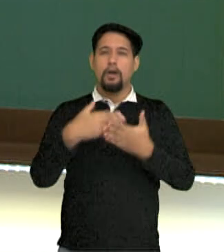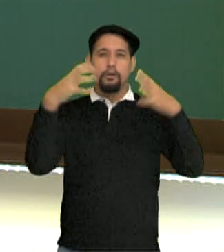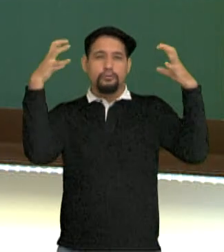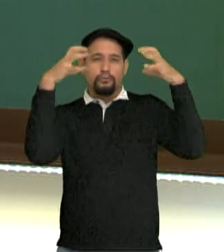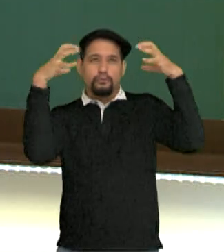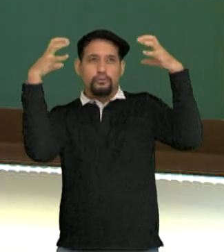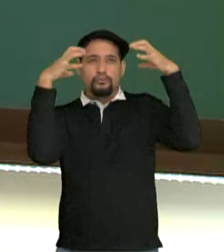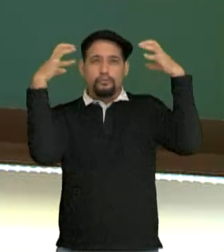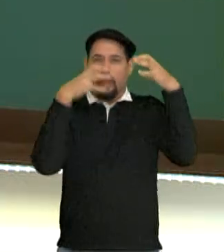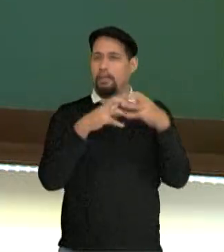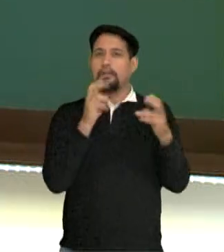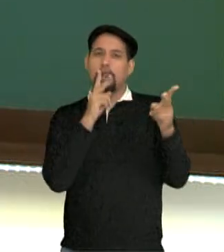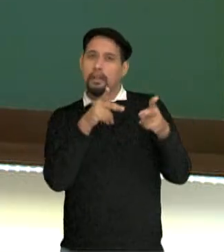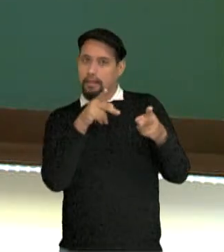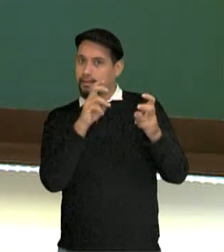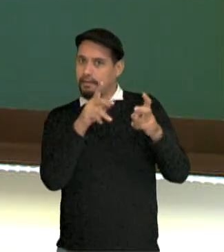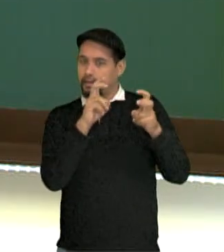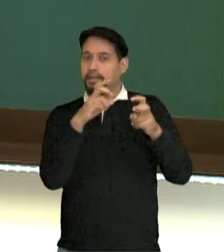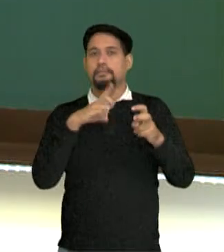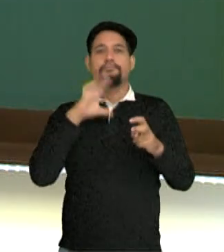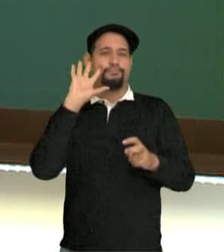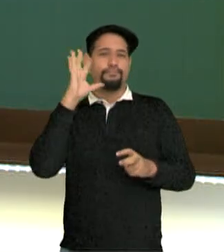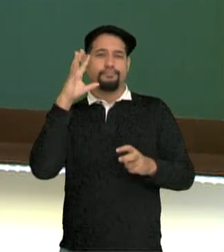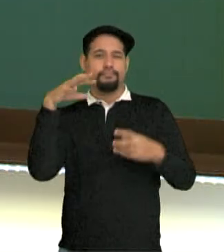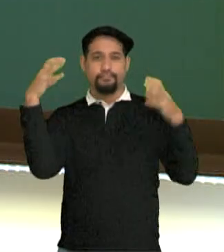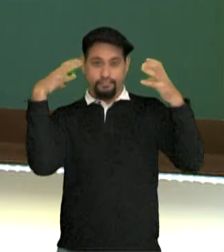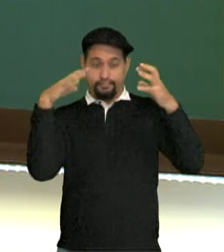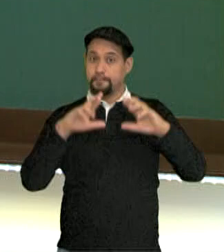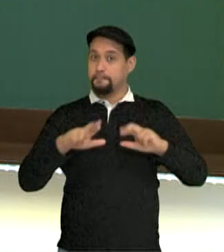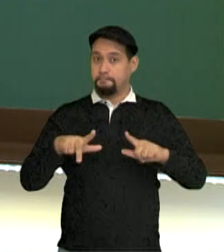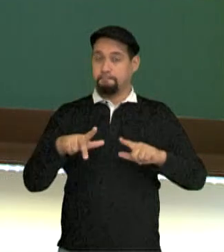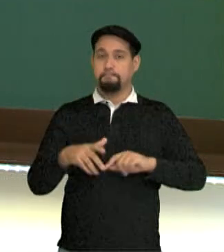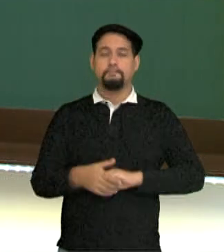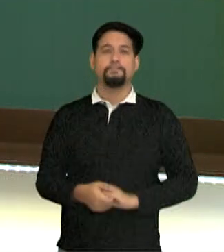chuva, uma marca, né, uma singularidade.